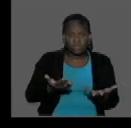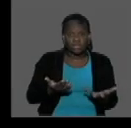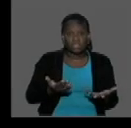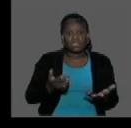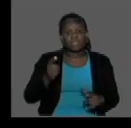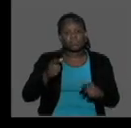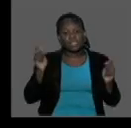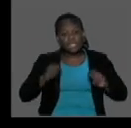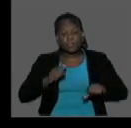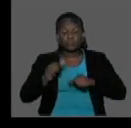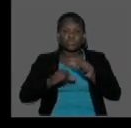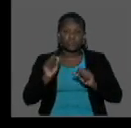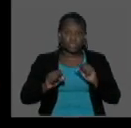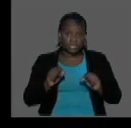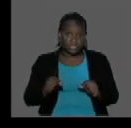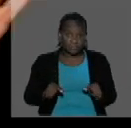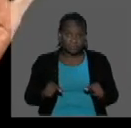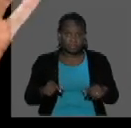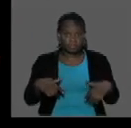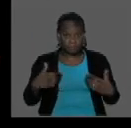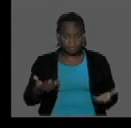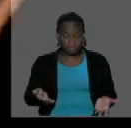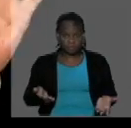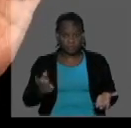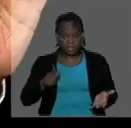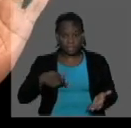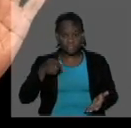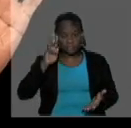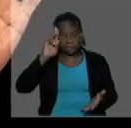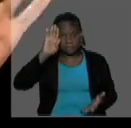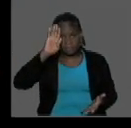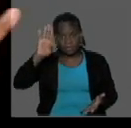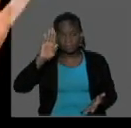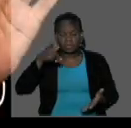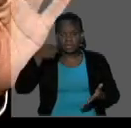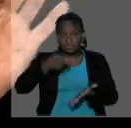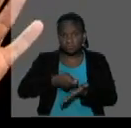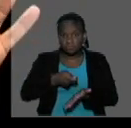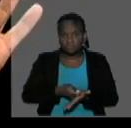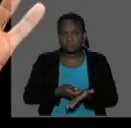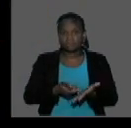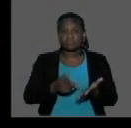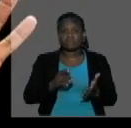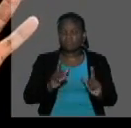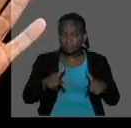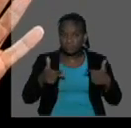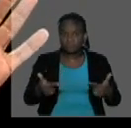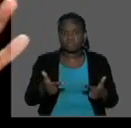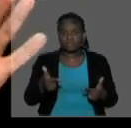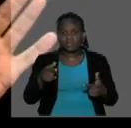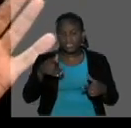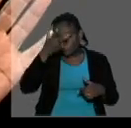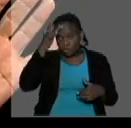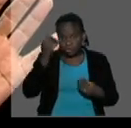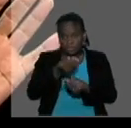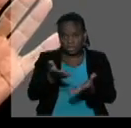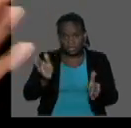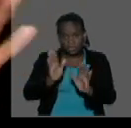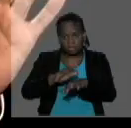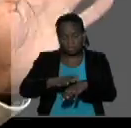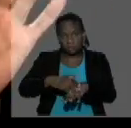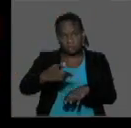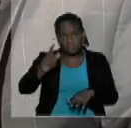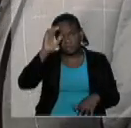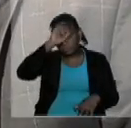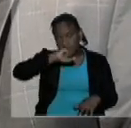que poderíamos vir a ser. É isso o ditame categórico que está colocado para o pessoal